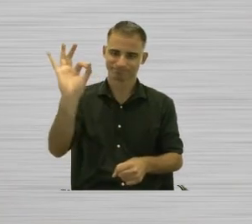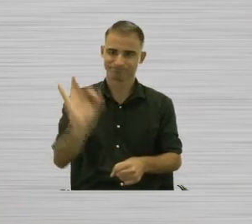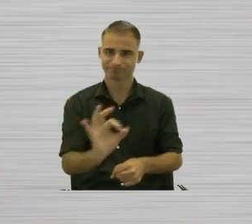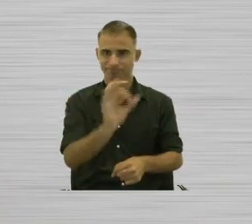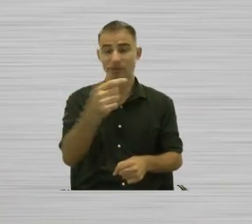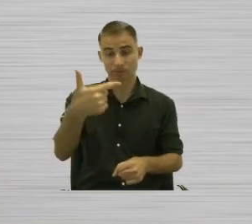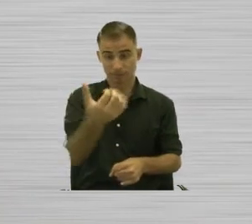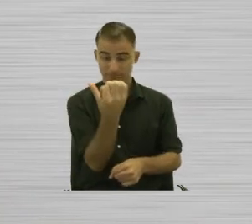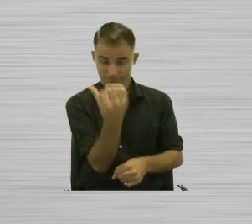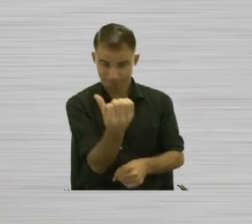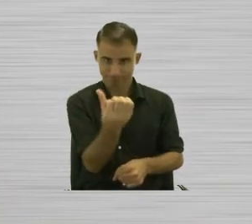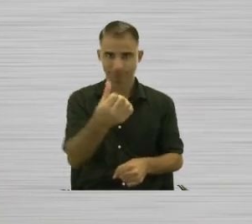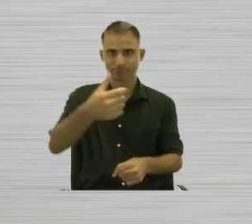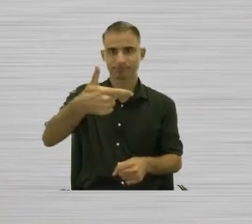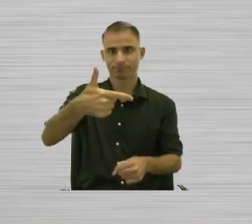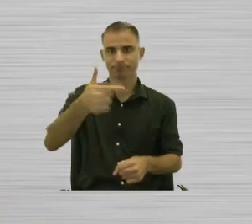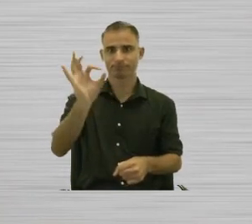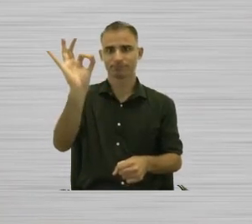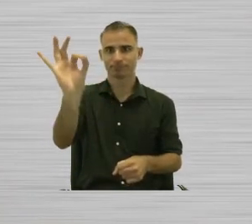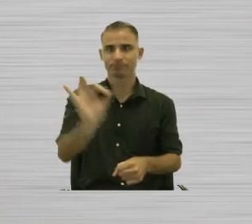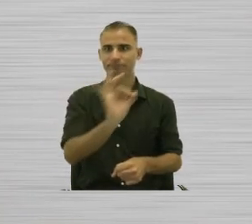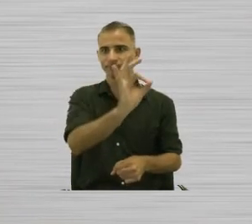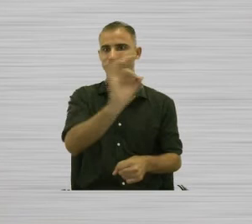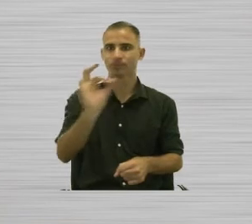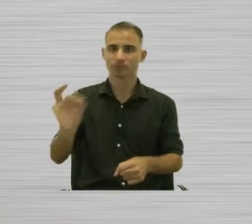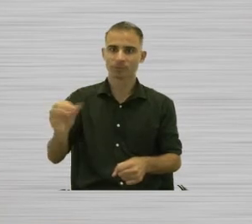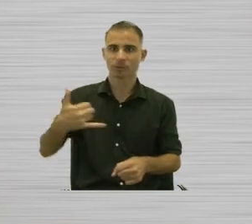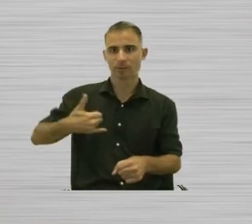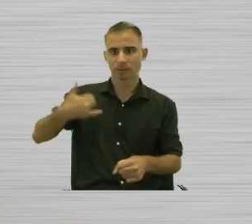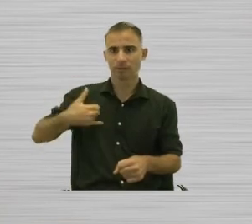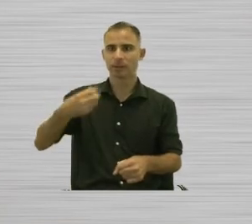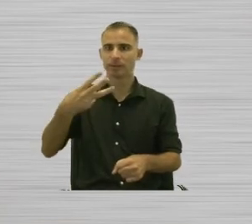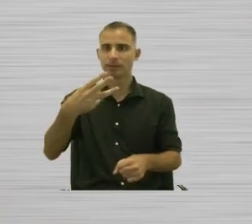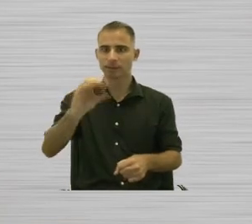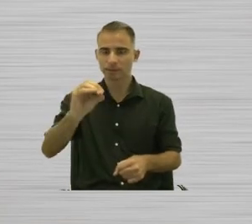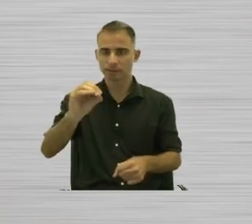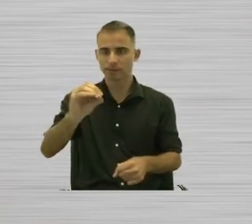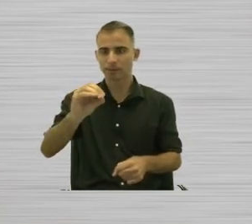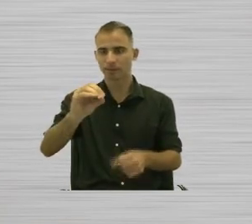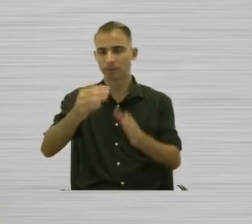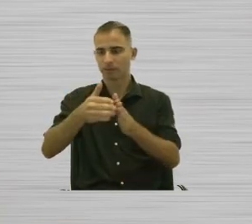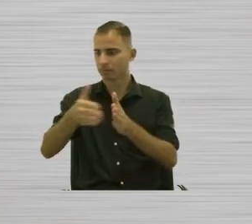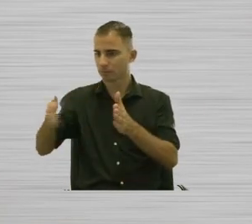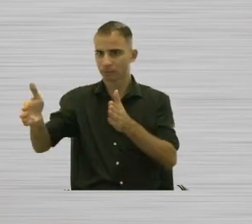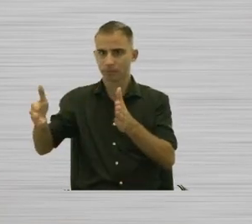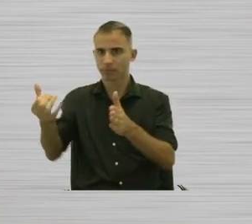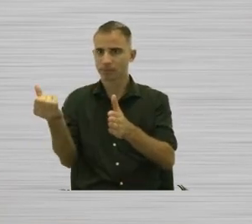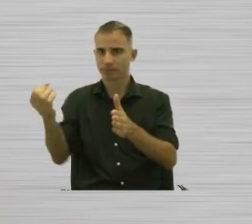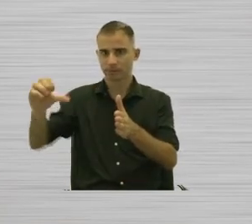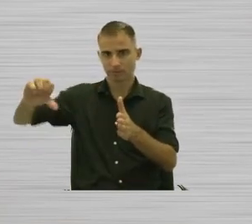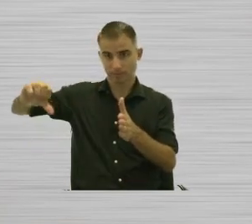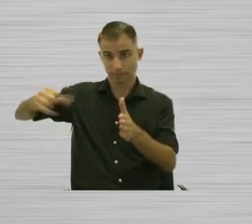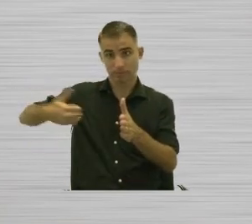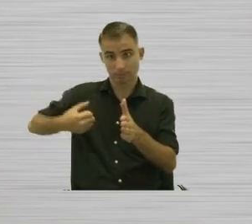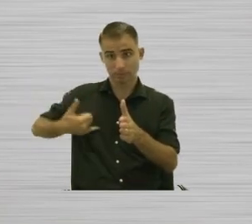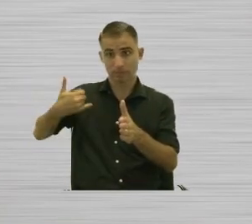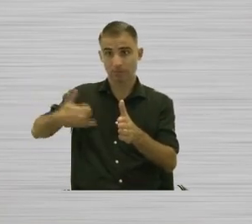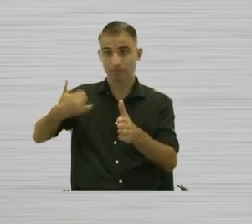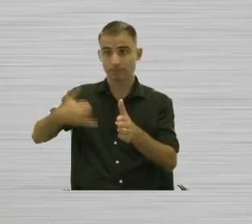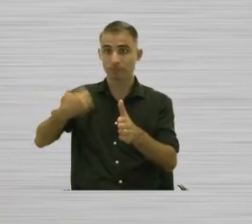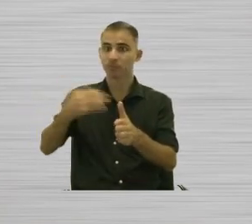hipertensão, as neoplasias, e corresponde o número 327 dessa